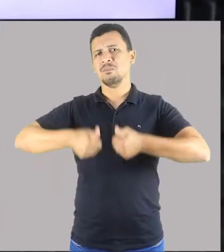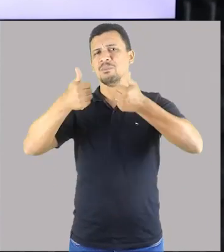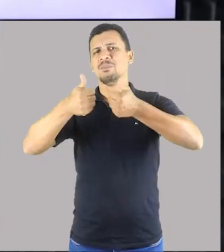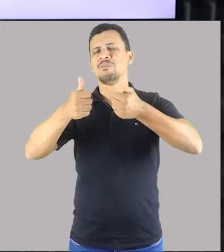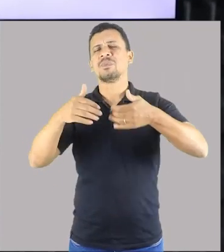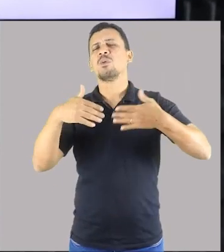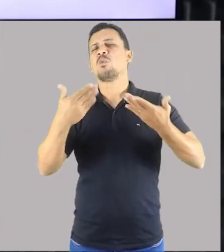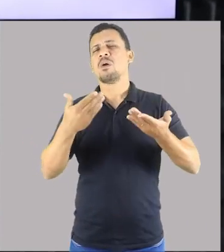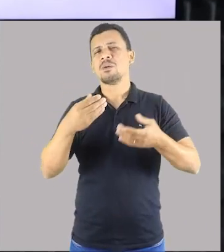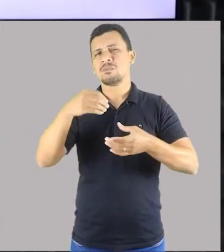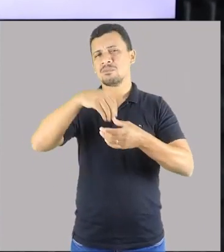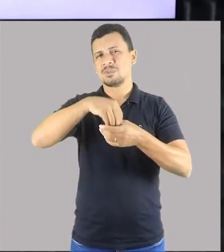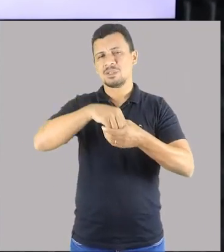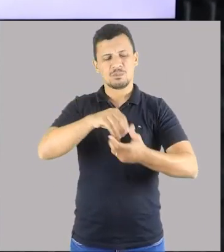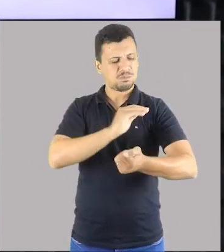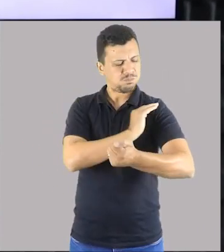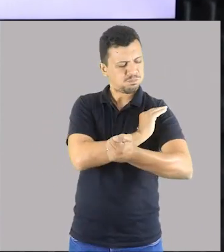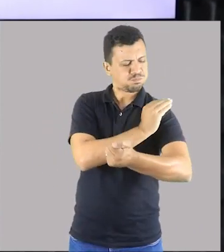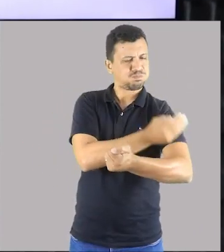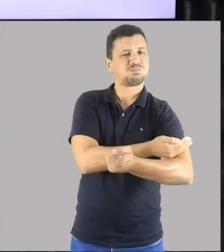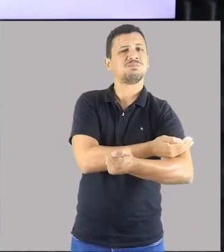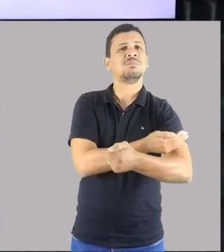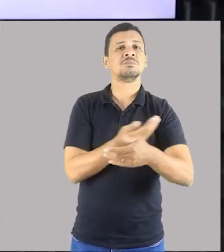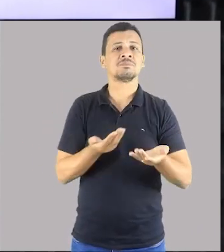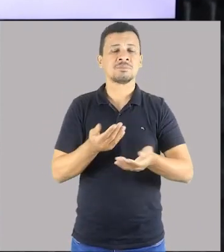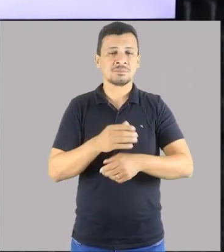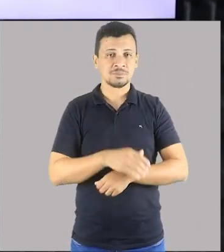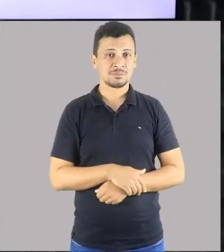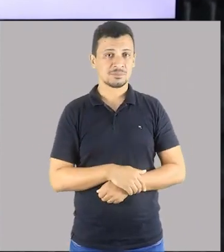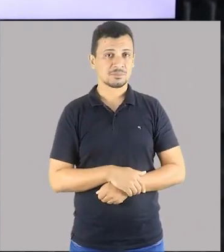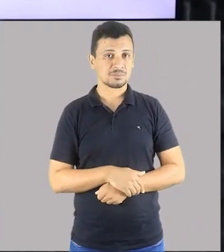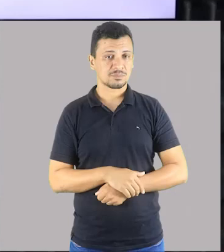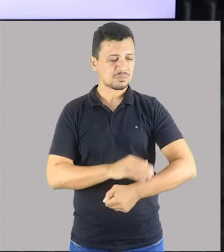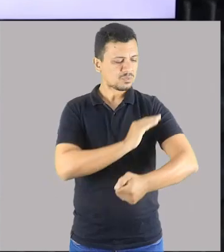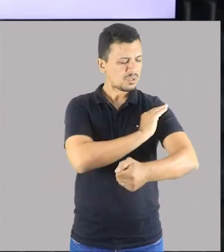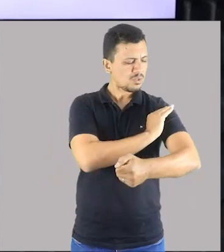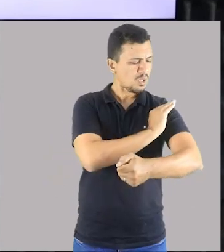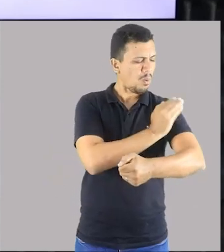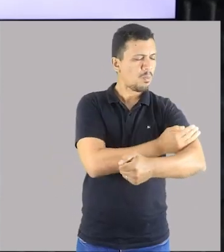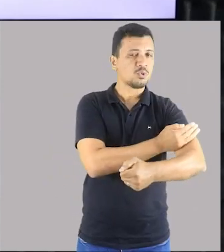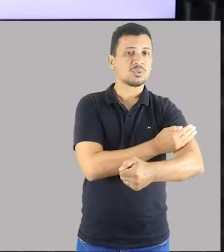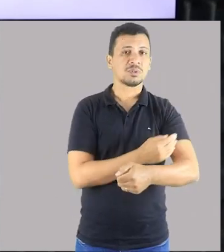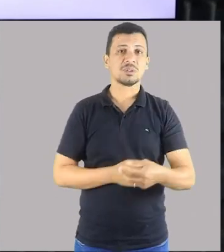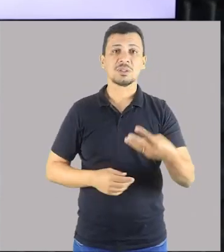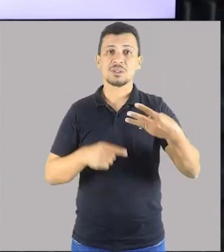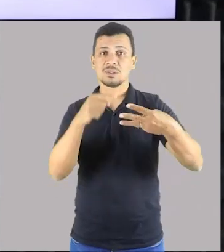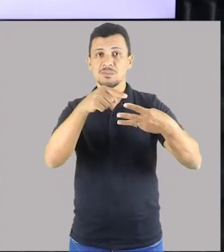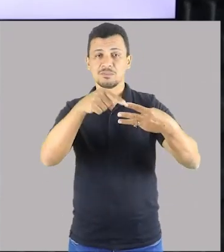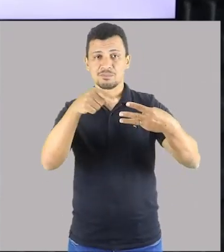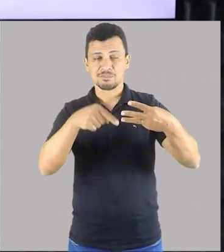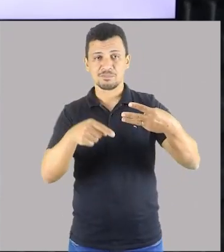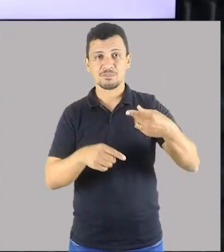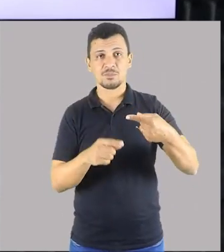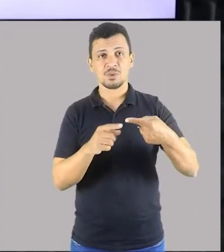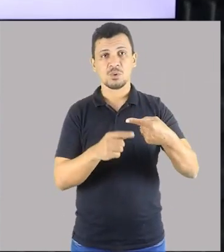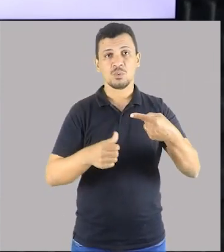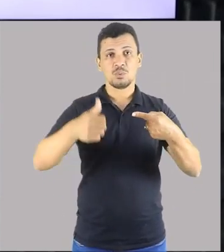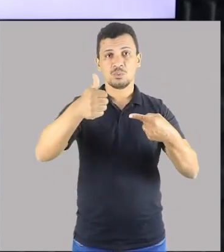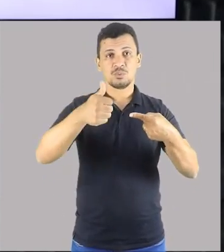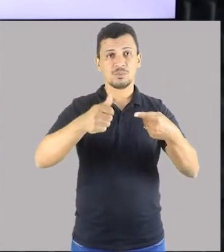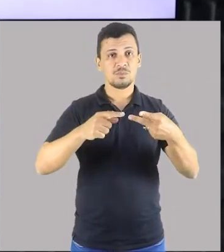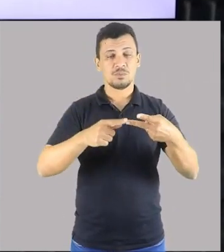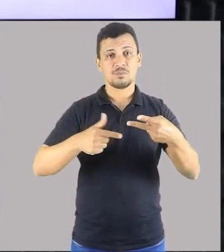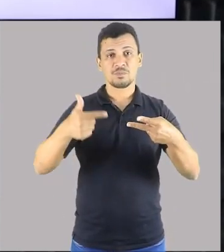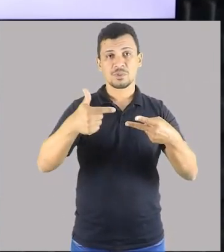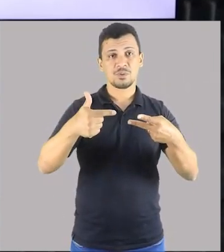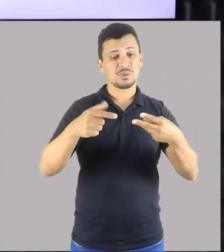da musculatura? Primeiro, o músculo, ele tem lá 3 tipos de fibra, né? Fibras tipo 1, tipo 2, né? E